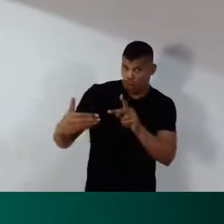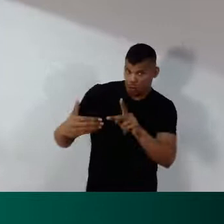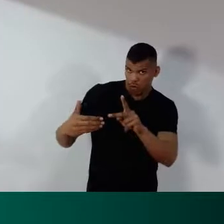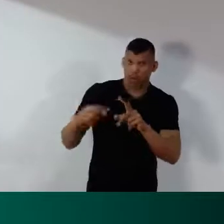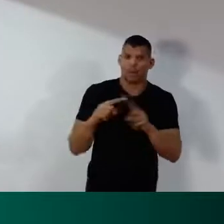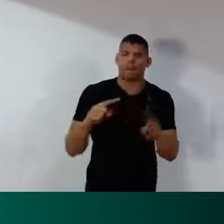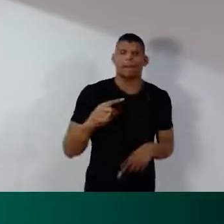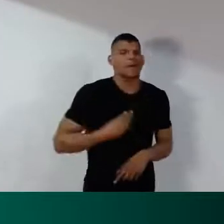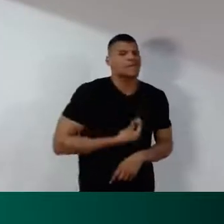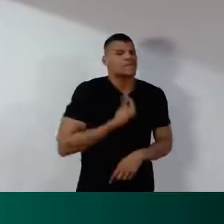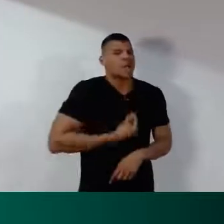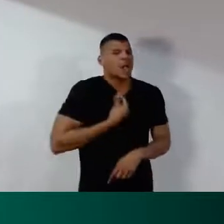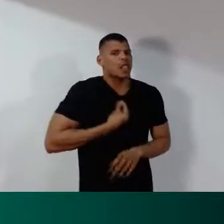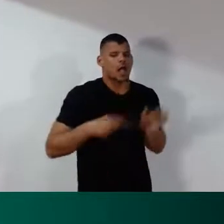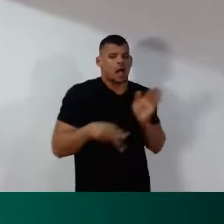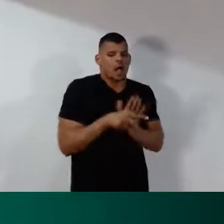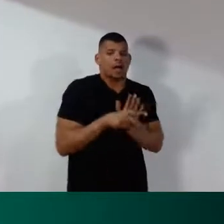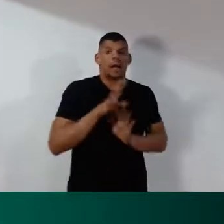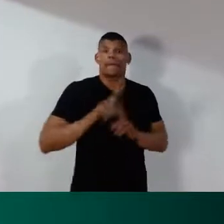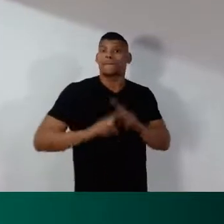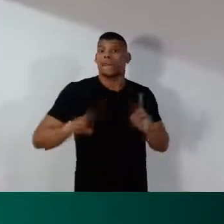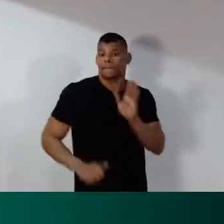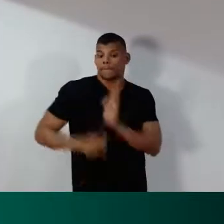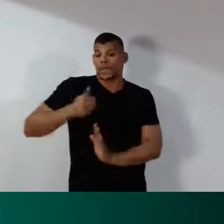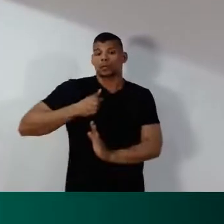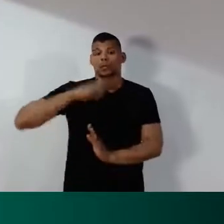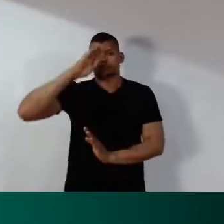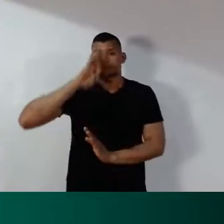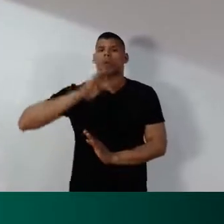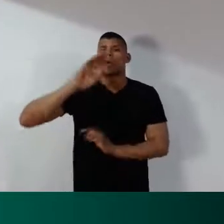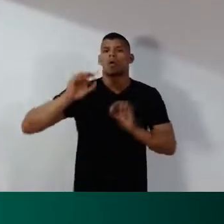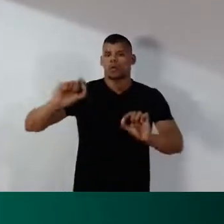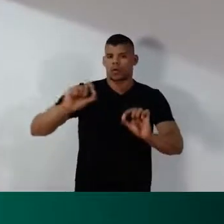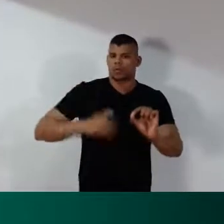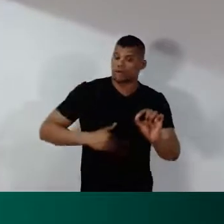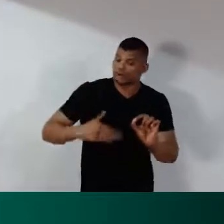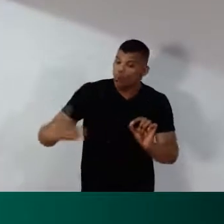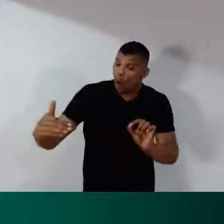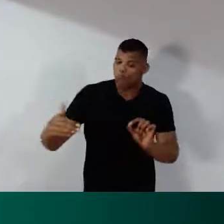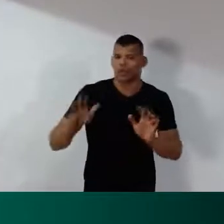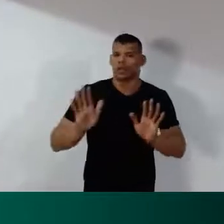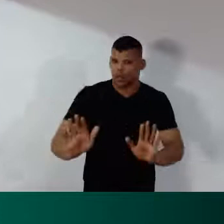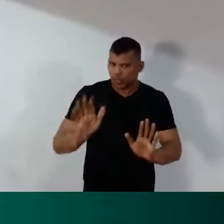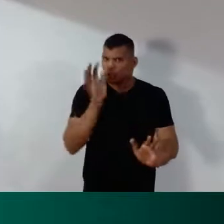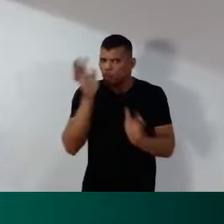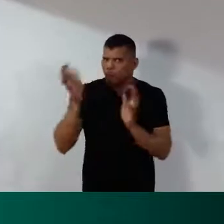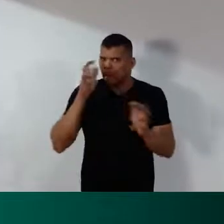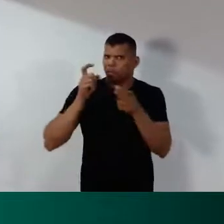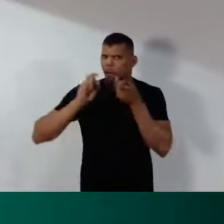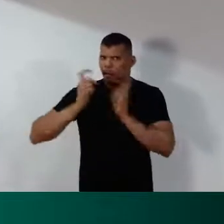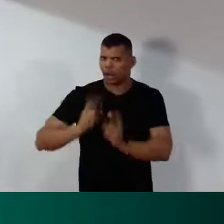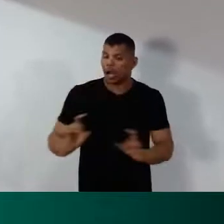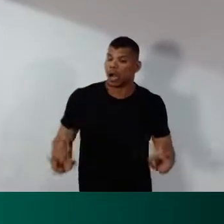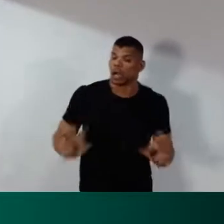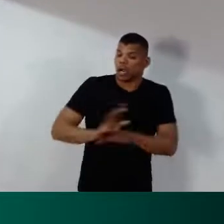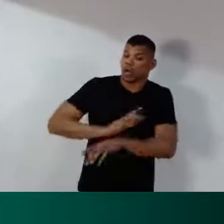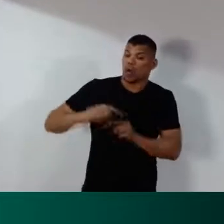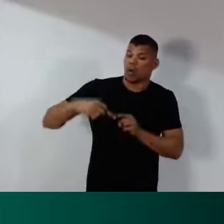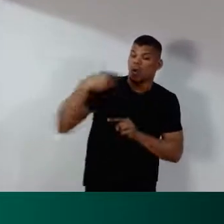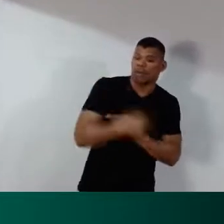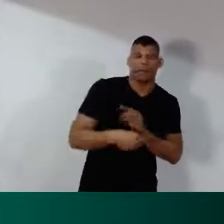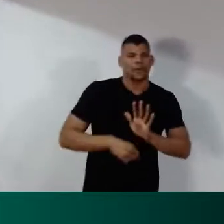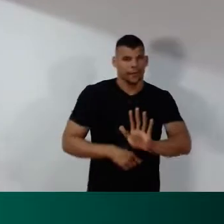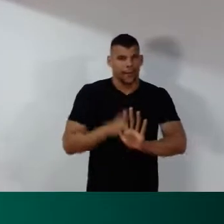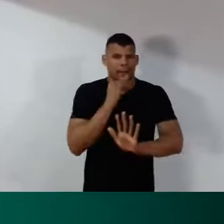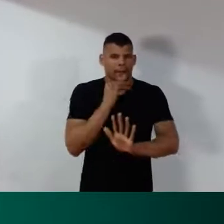e o passo 1 é discutir a fome porque tava maioria da população passando fome e depois a gente tem que pensar o depois porque